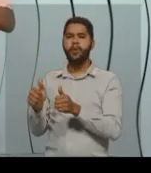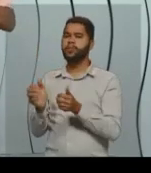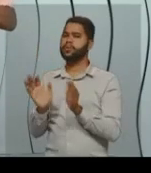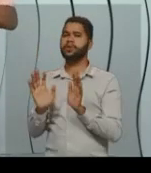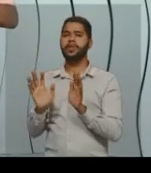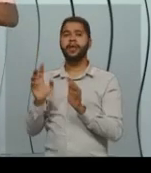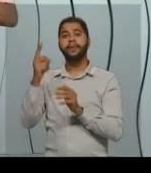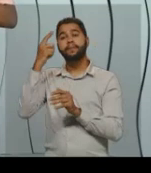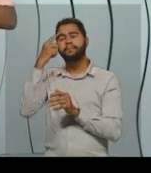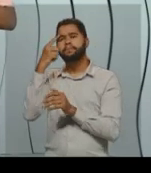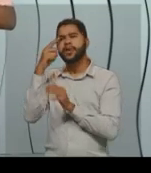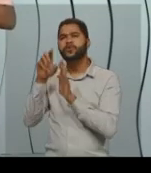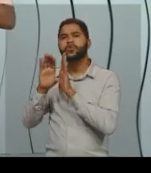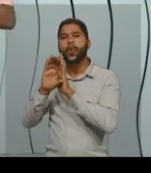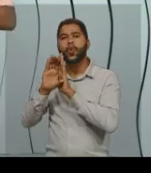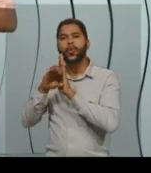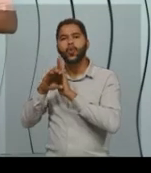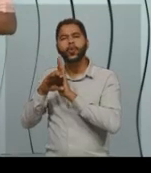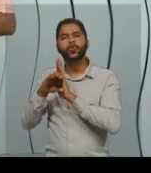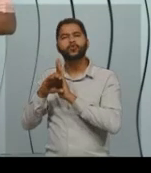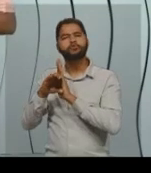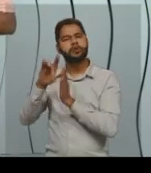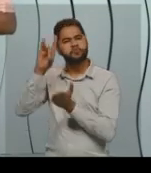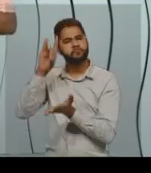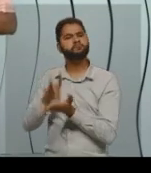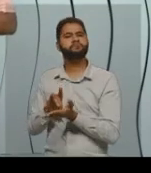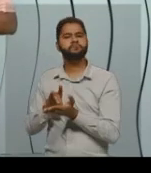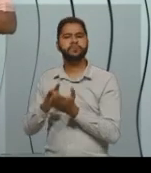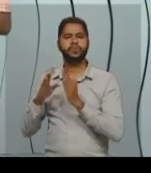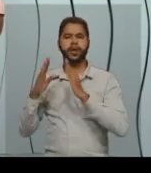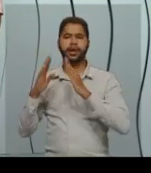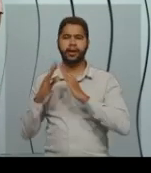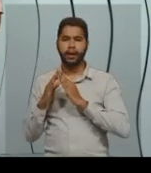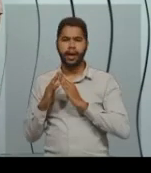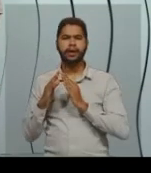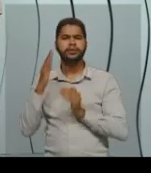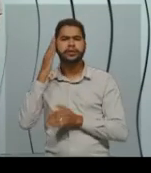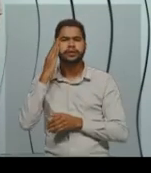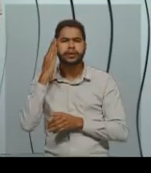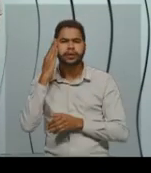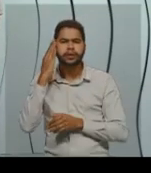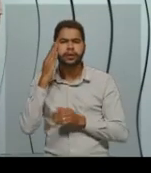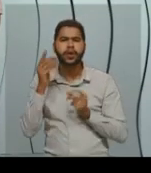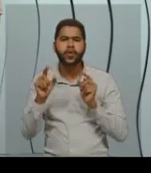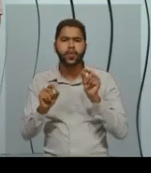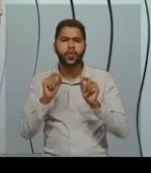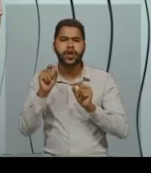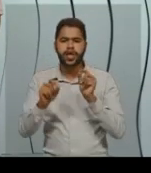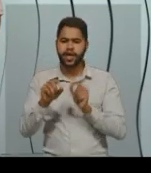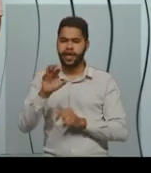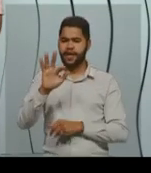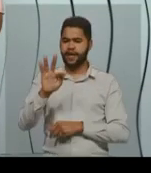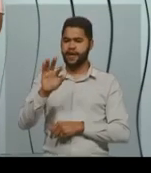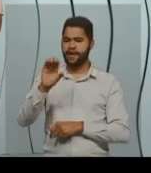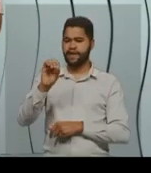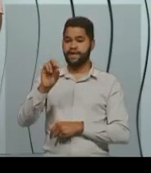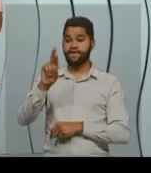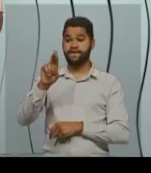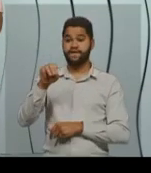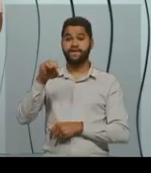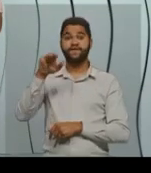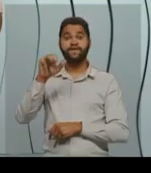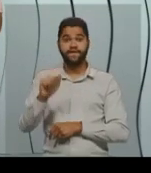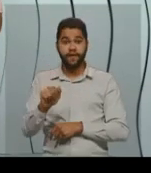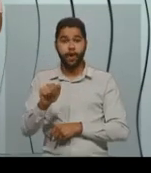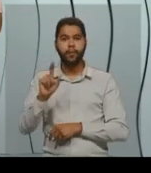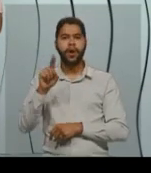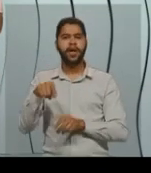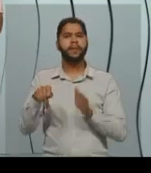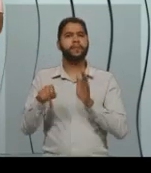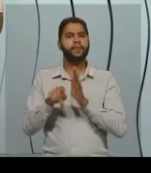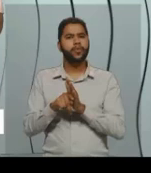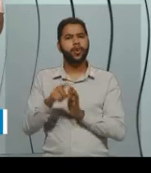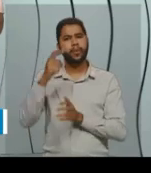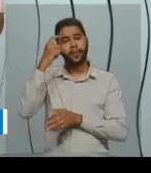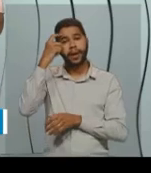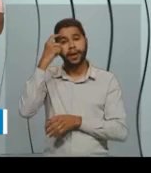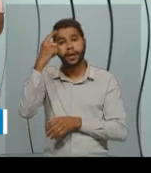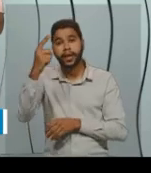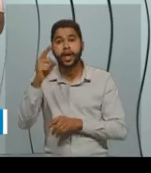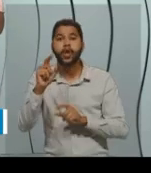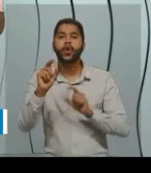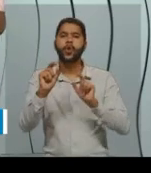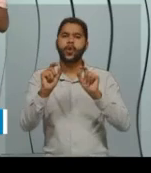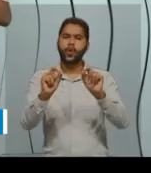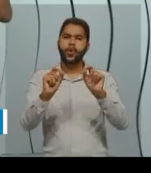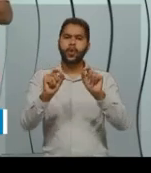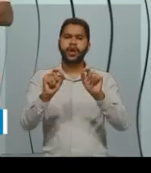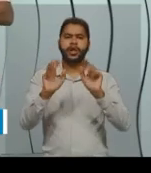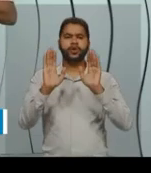ele pensou no conceito, na ideia de casa. Entendeu o que é forma, então? Forma é ideia configuradora, aquilo